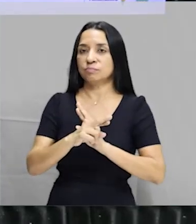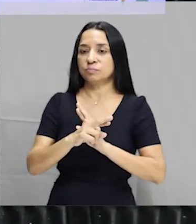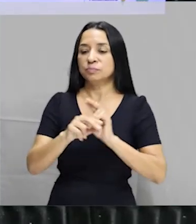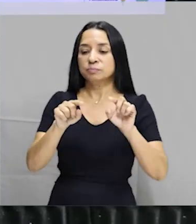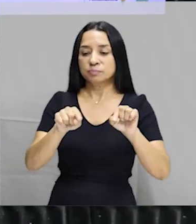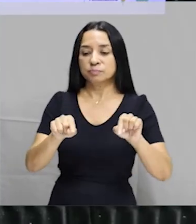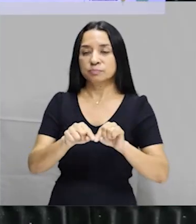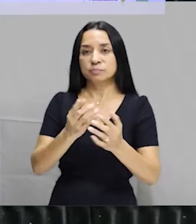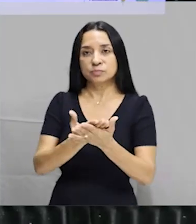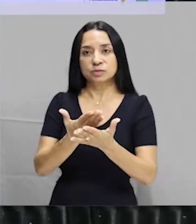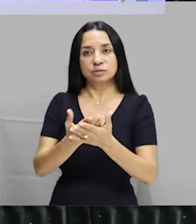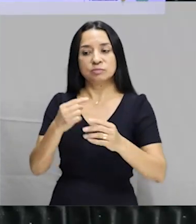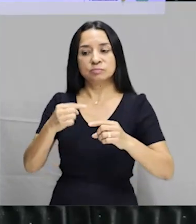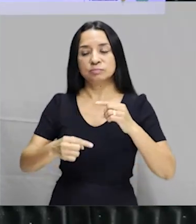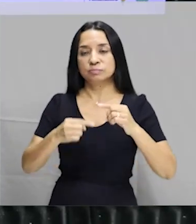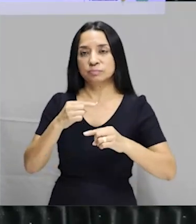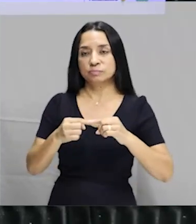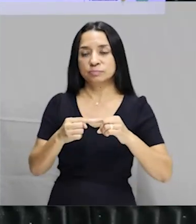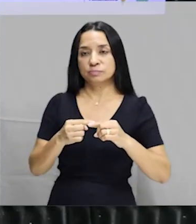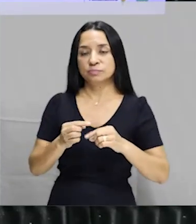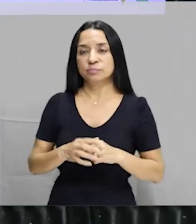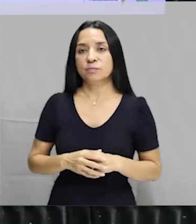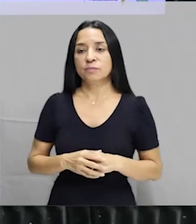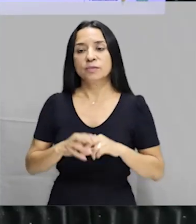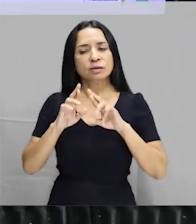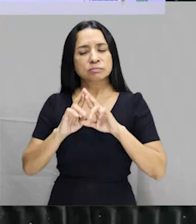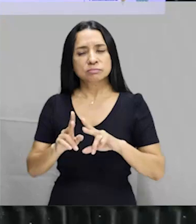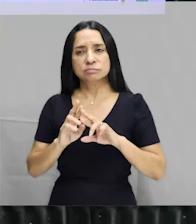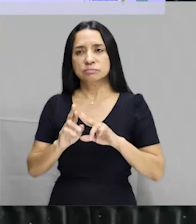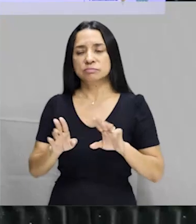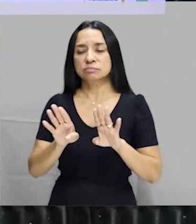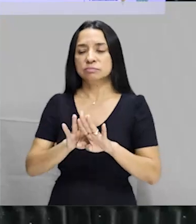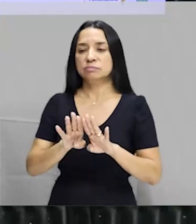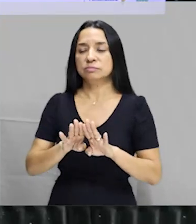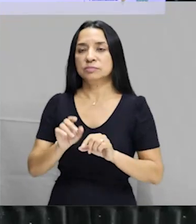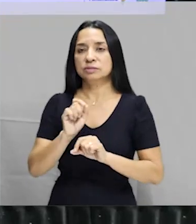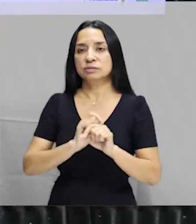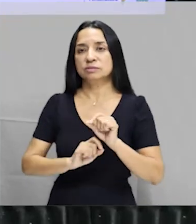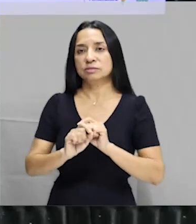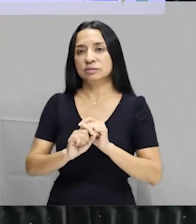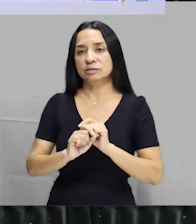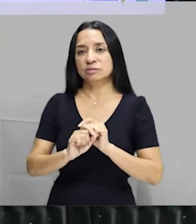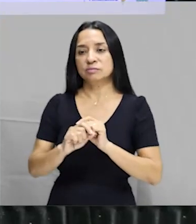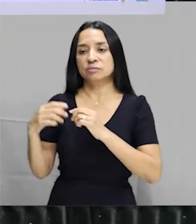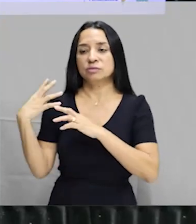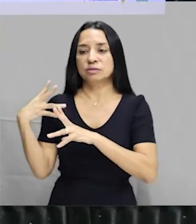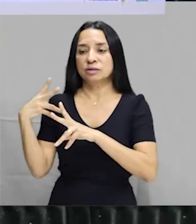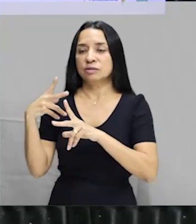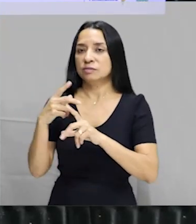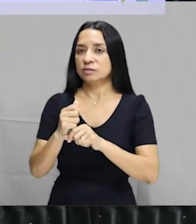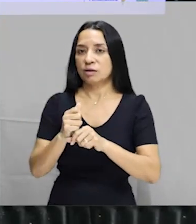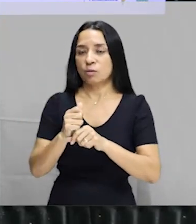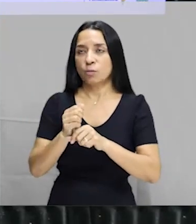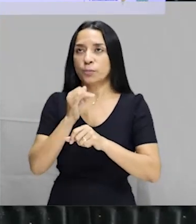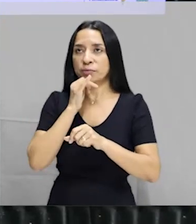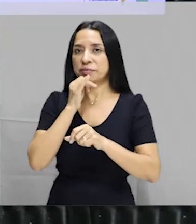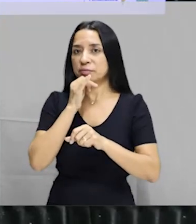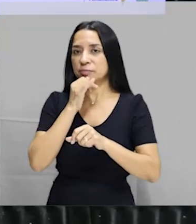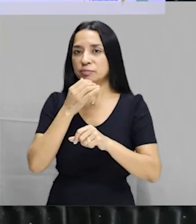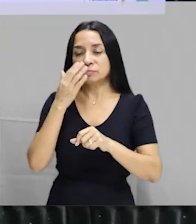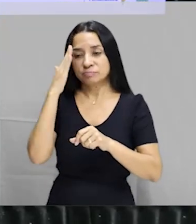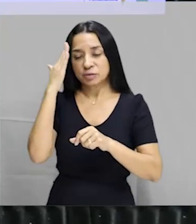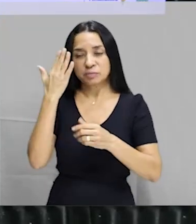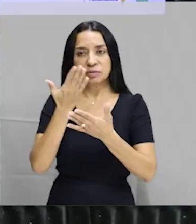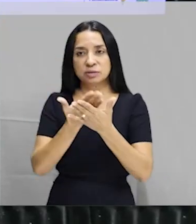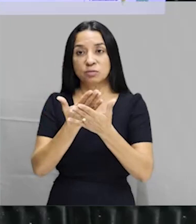De uma forma dinamizada e diferente, tá certo? E que serve de reforço. Às vezes você não entendeu aquela aula que o